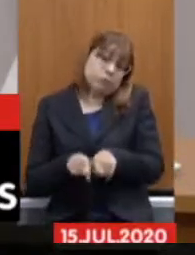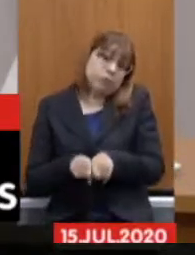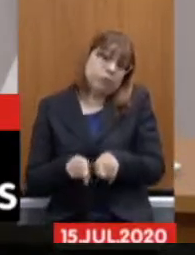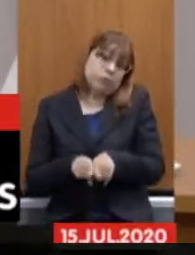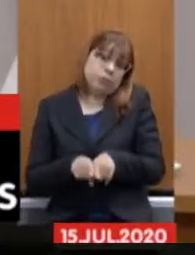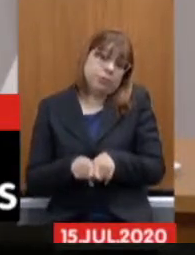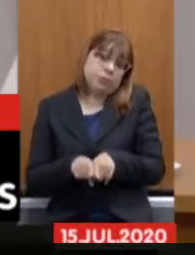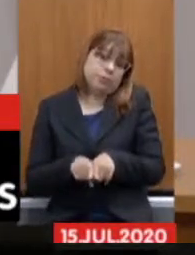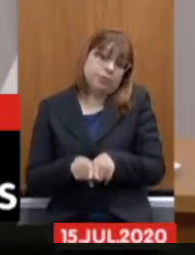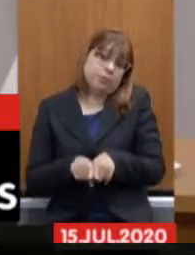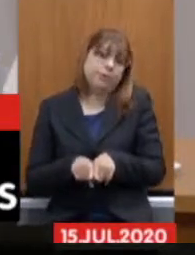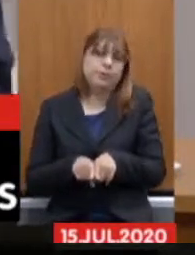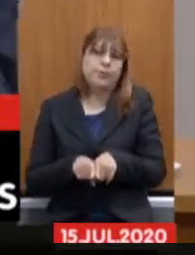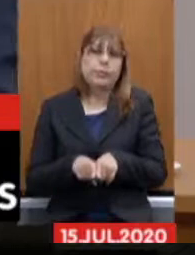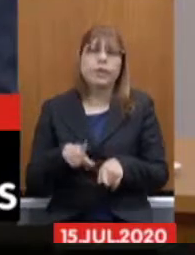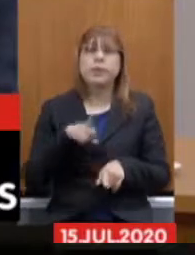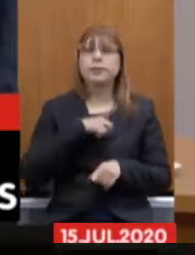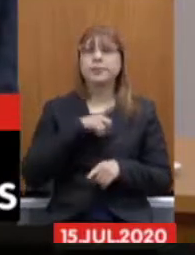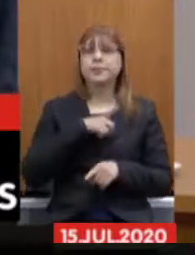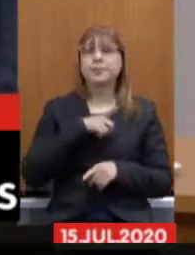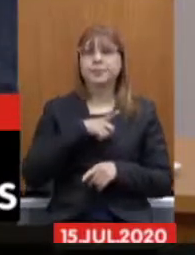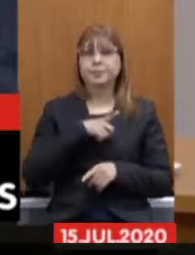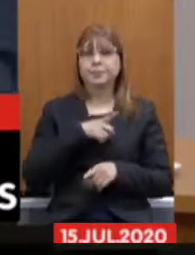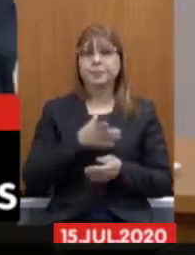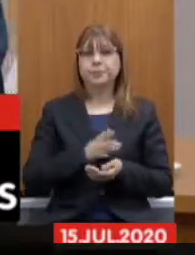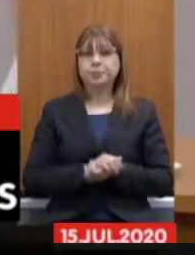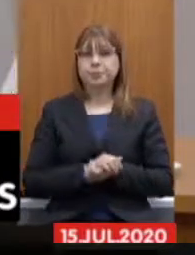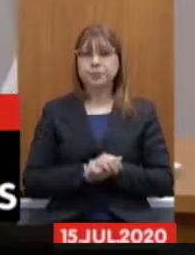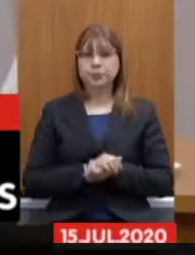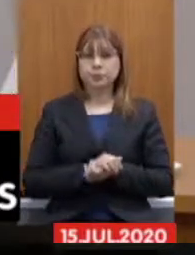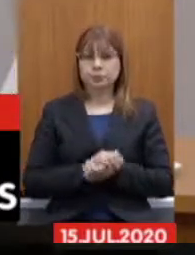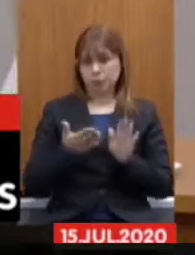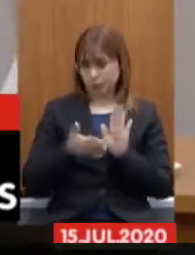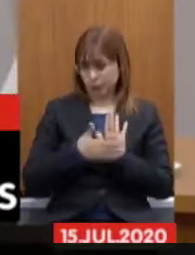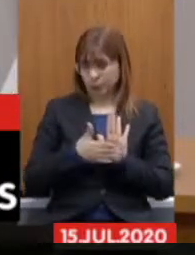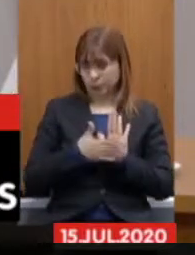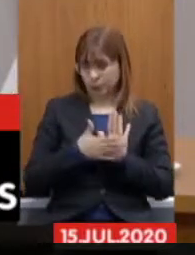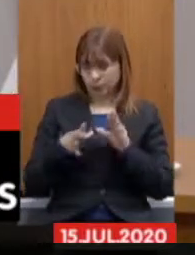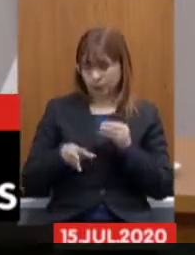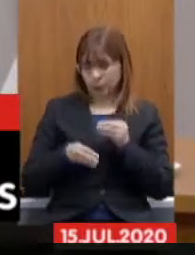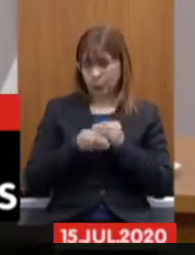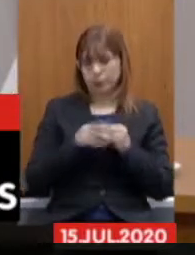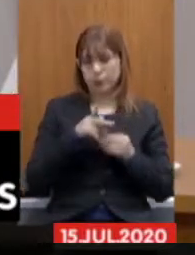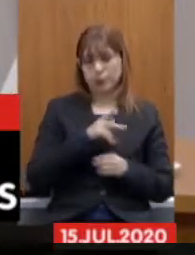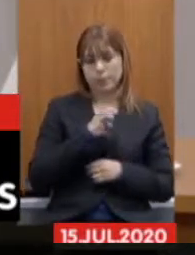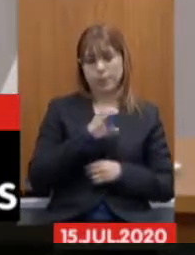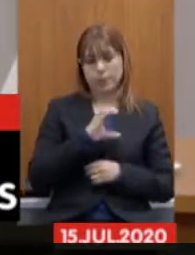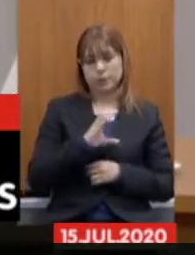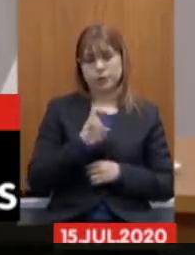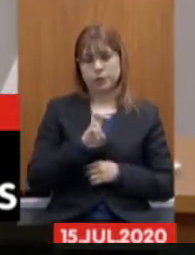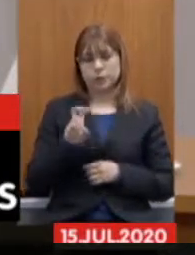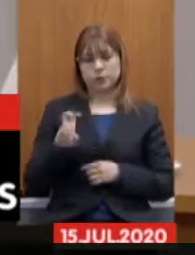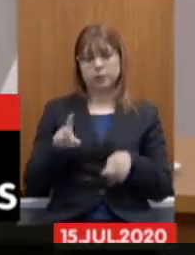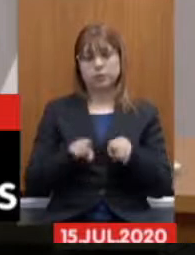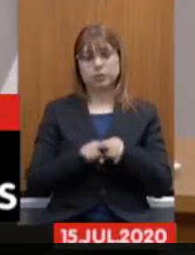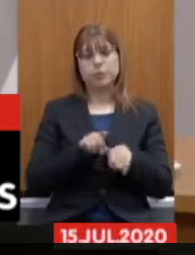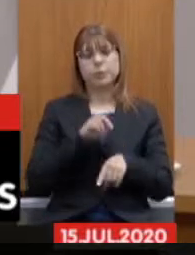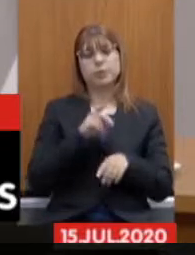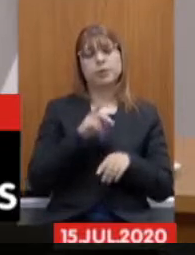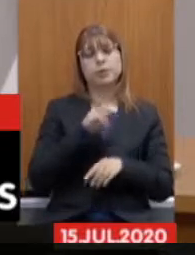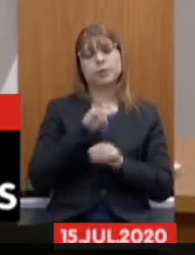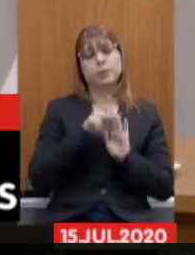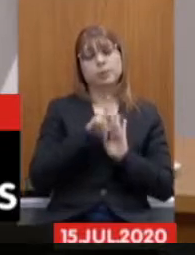né nós temos aqui nesta proposta de emenda da pec 55 e também do